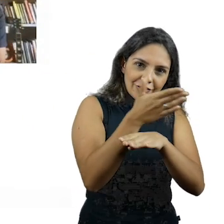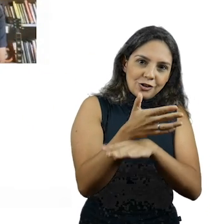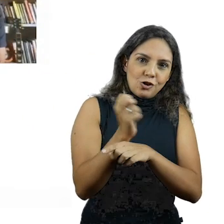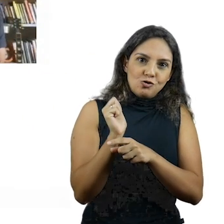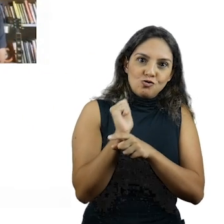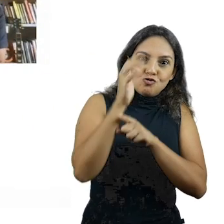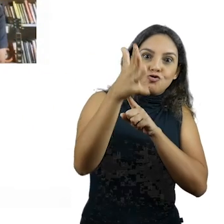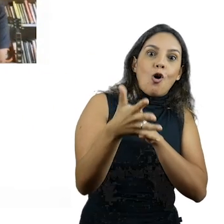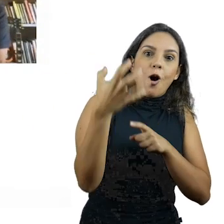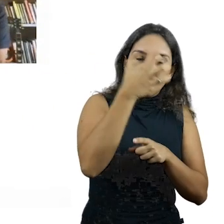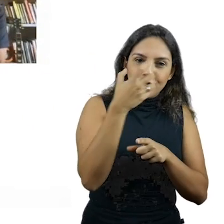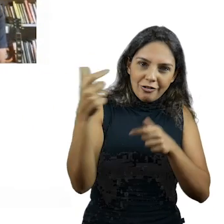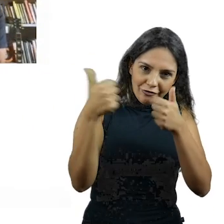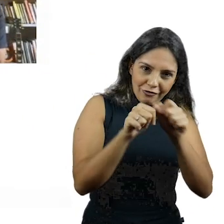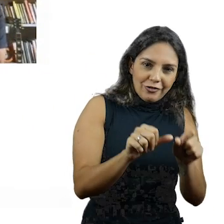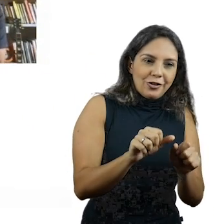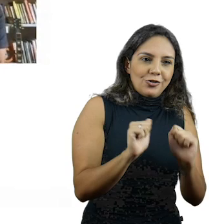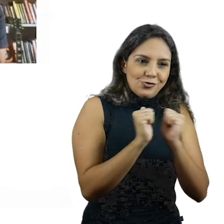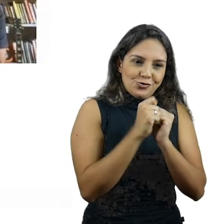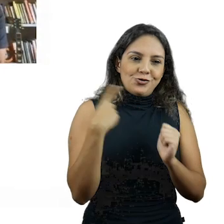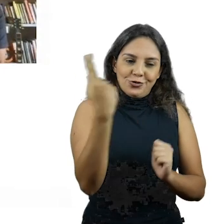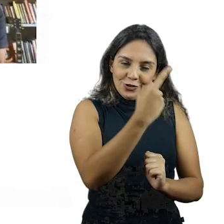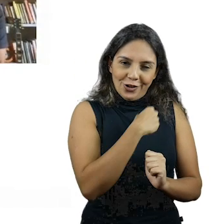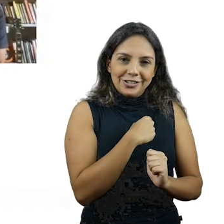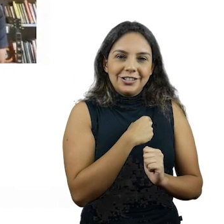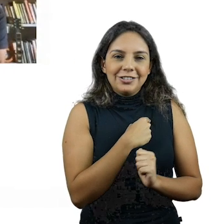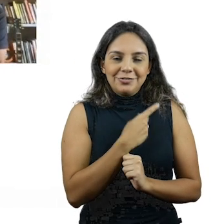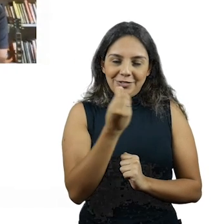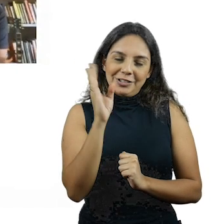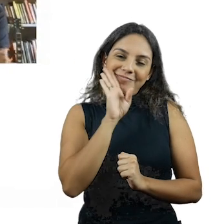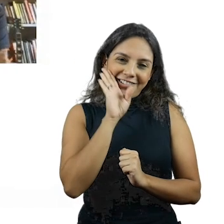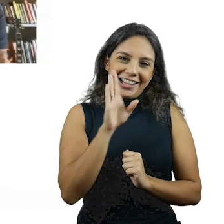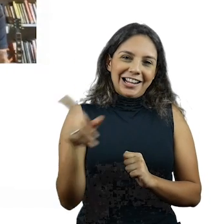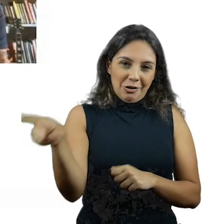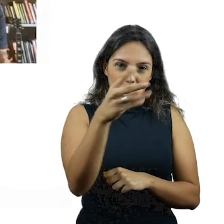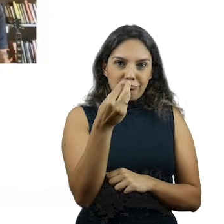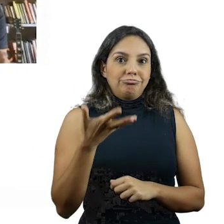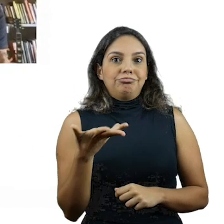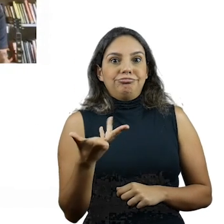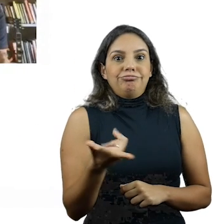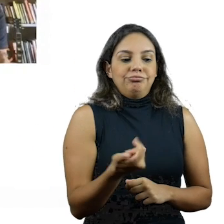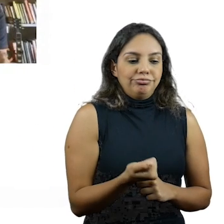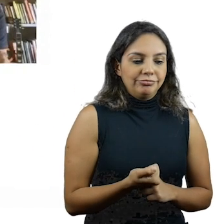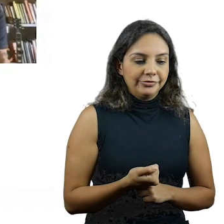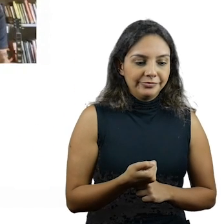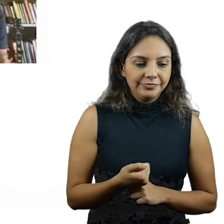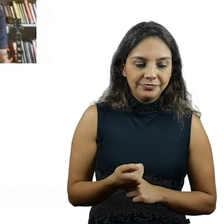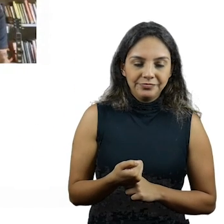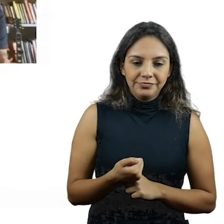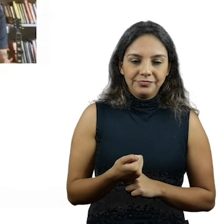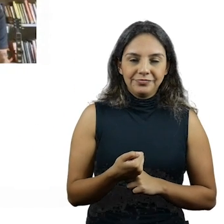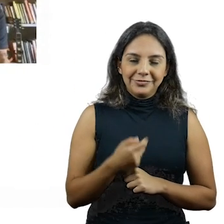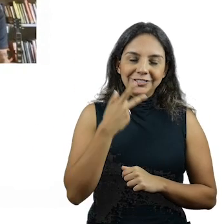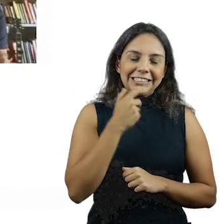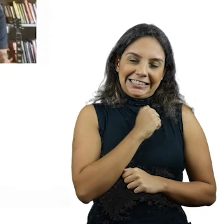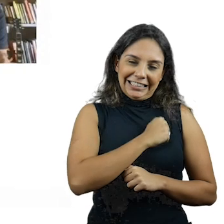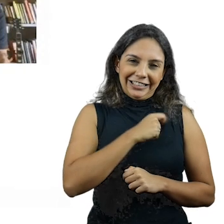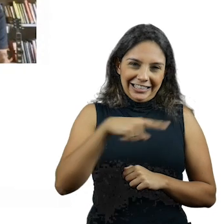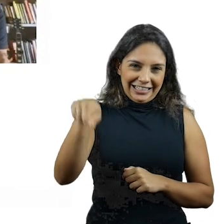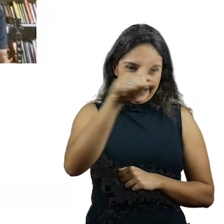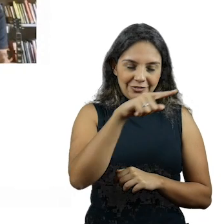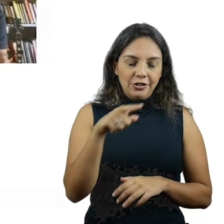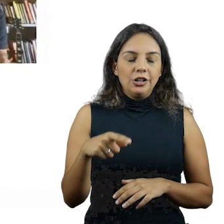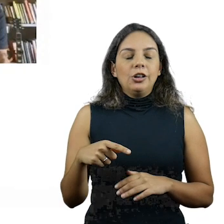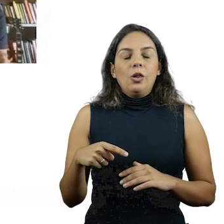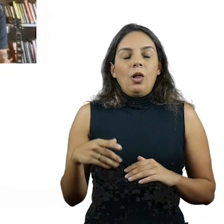junto com a gente, ficou ali no camarim falando. Eram realmente caras brilhantes, assim, né? Dá saudade dessa galera. Mentes superiores.